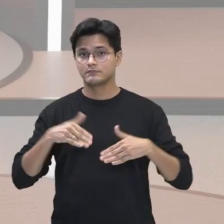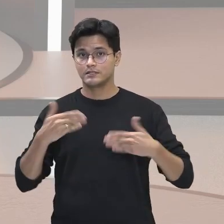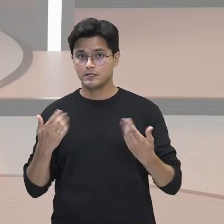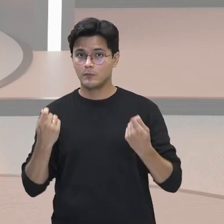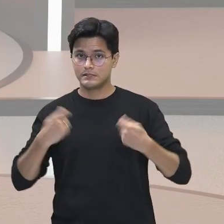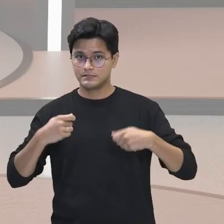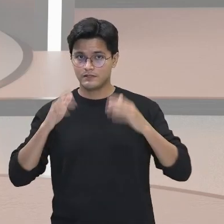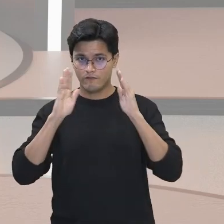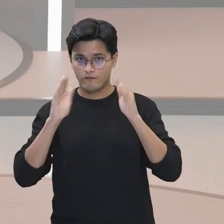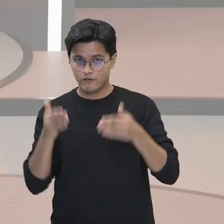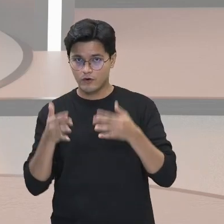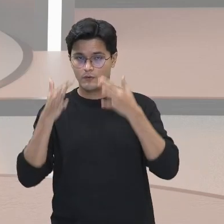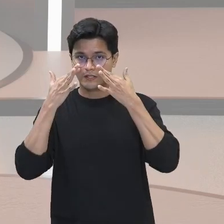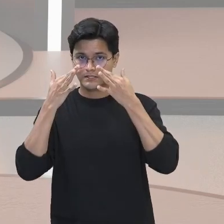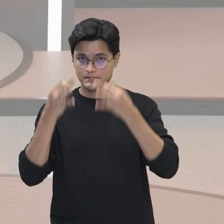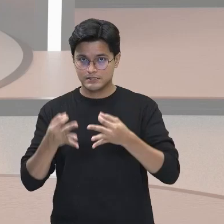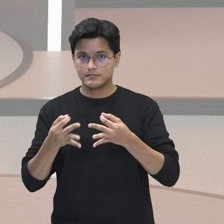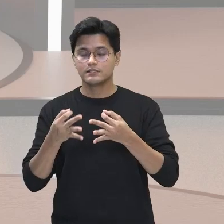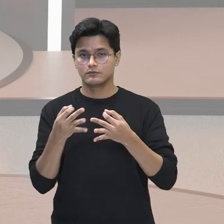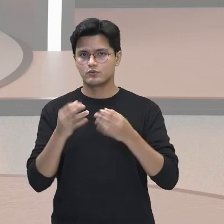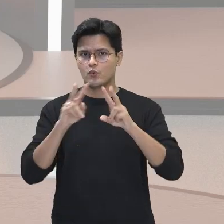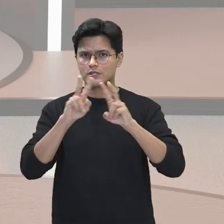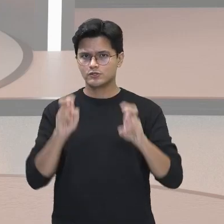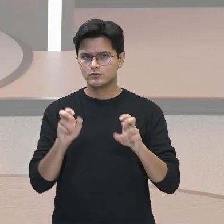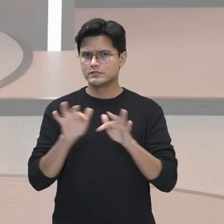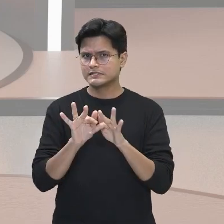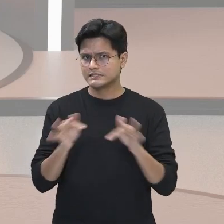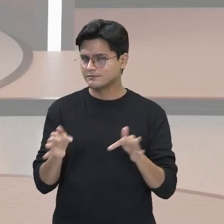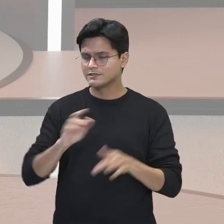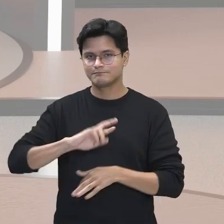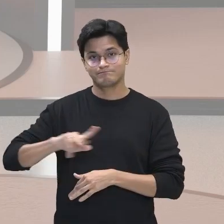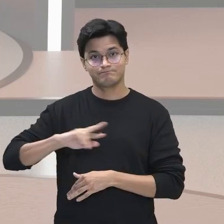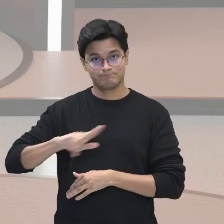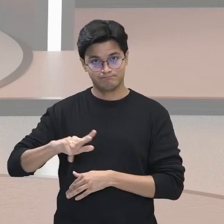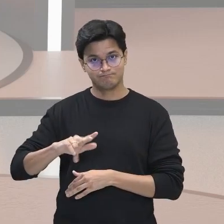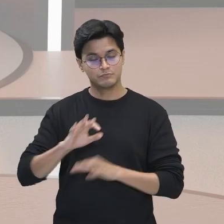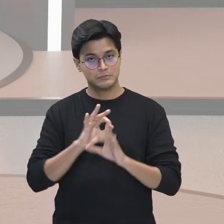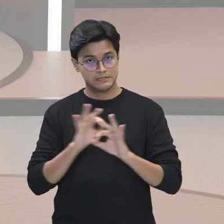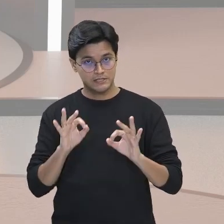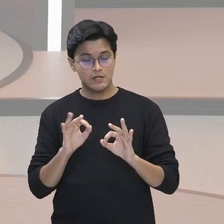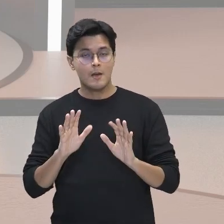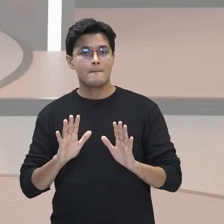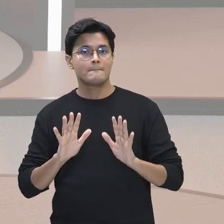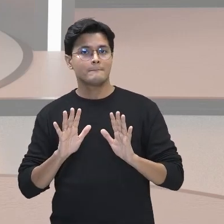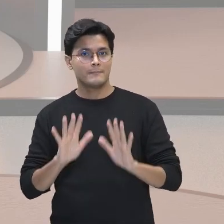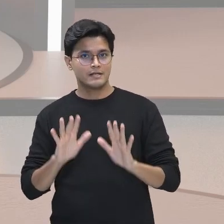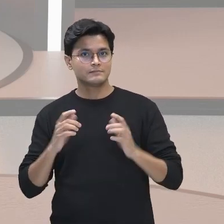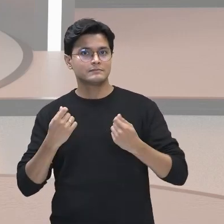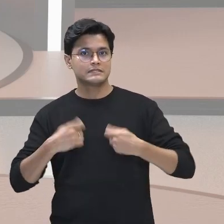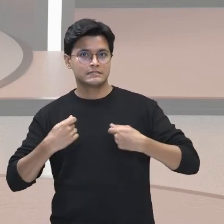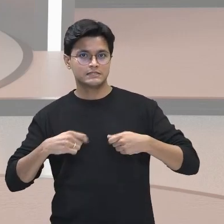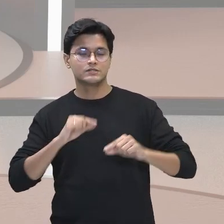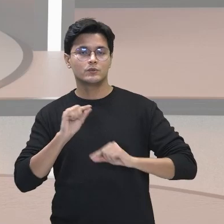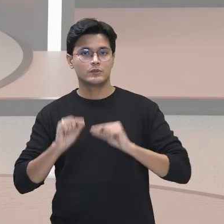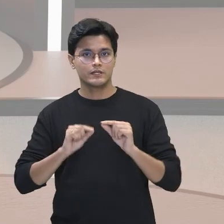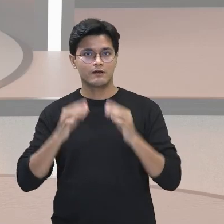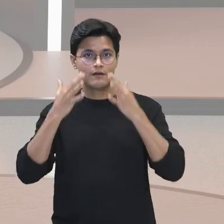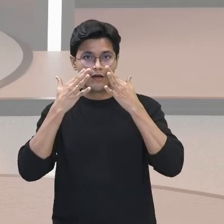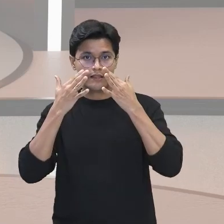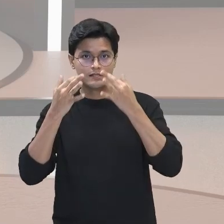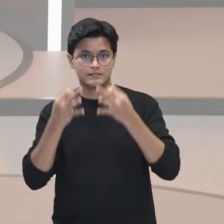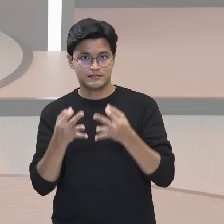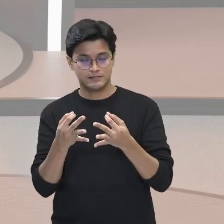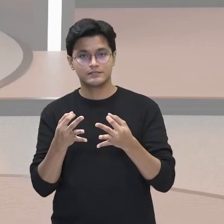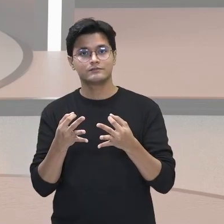bastante atenção porque não é um assunto muito simples, não. Perfeito? É um assunto que precisa da nossa atenção, mas